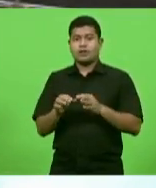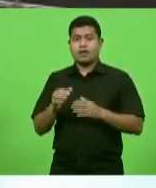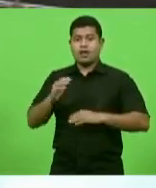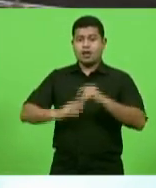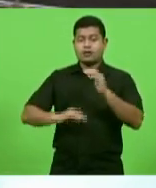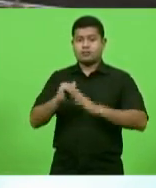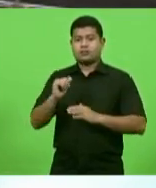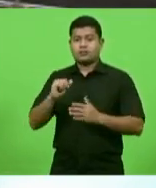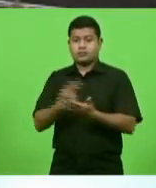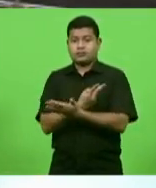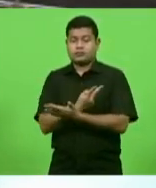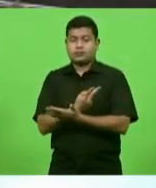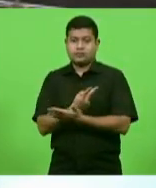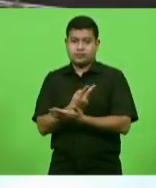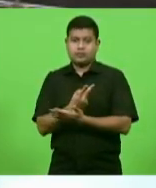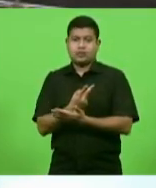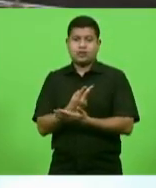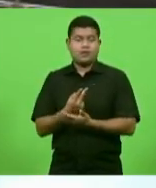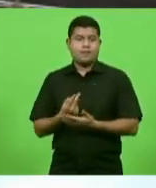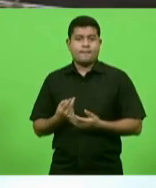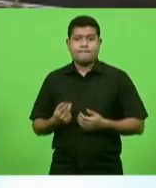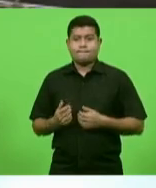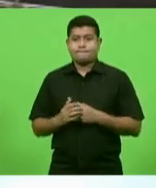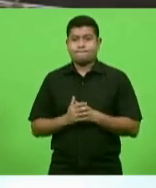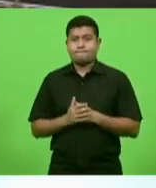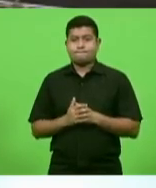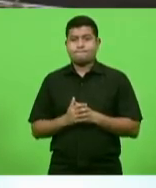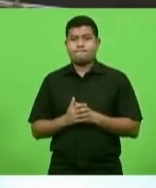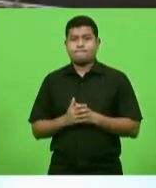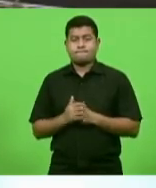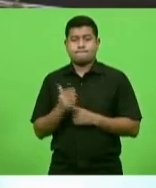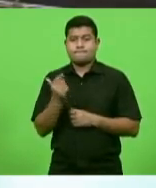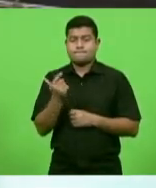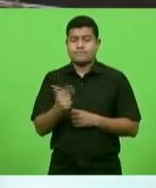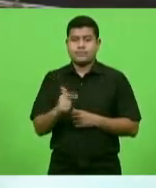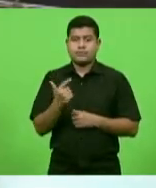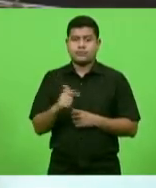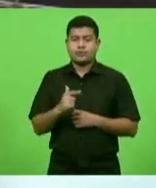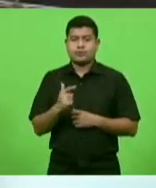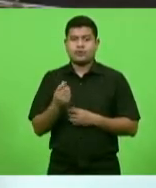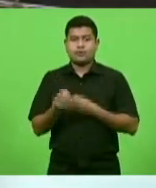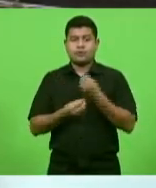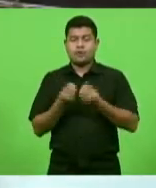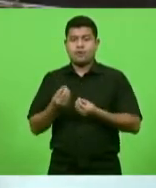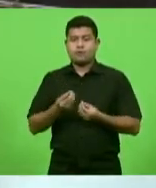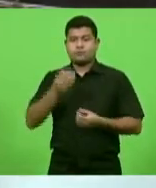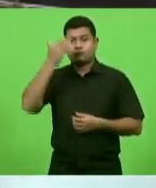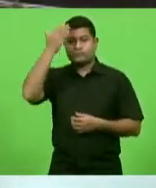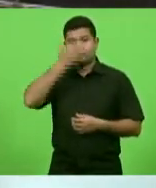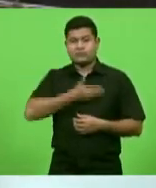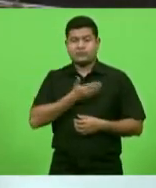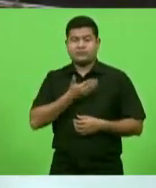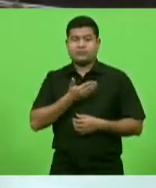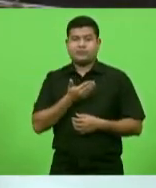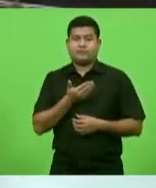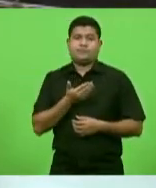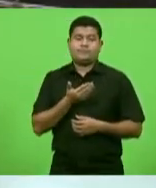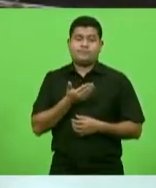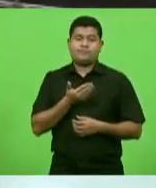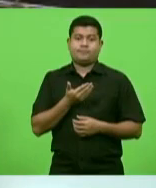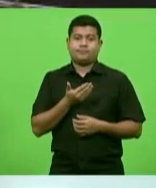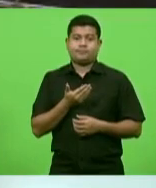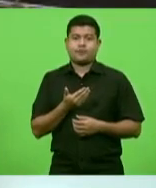aço ato ilícito não há que se falar em atuação ou